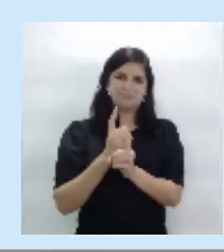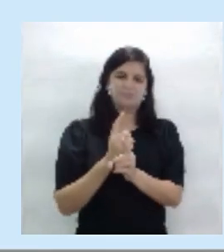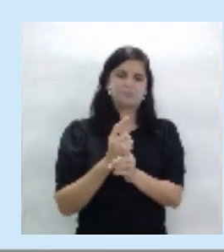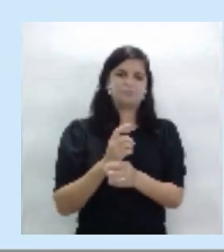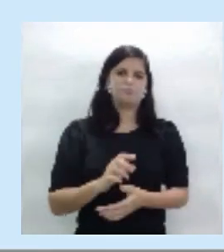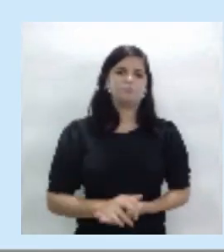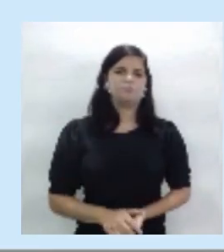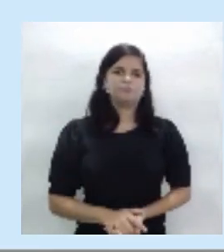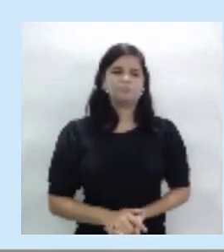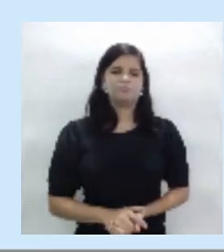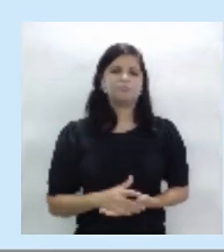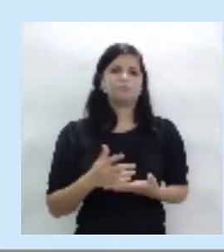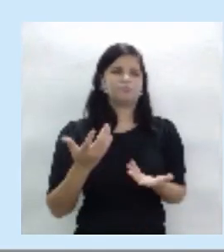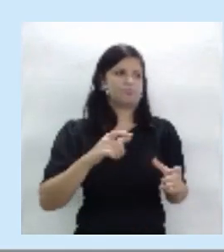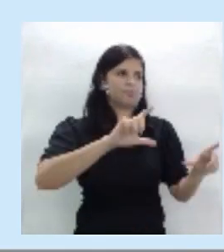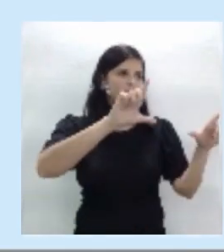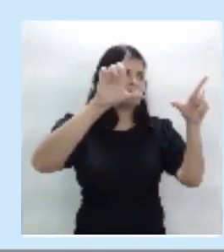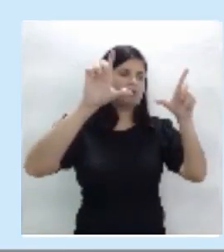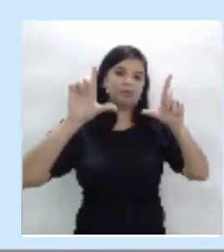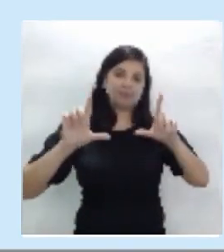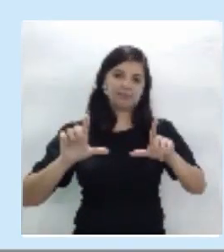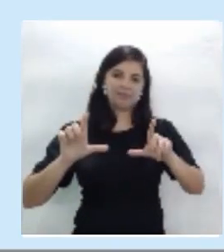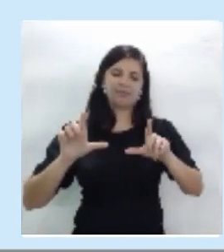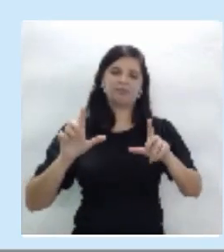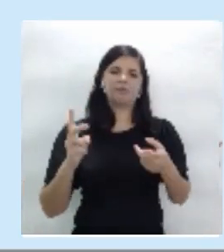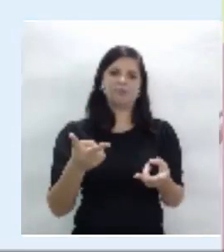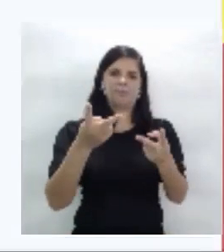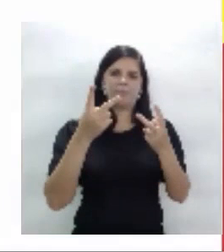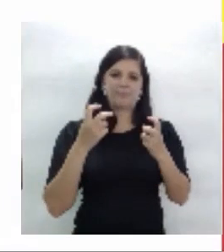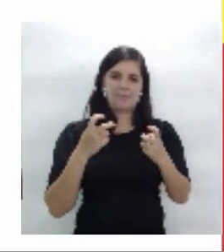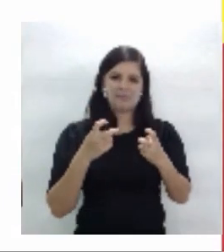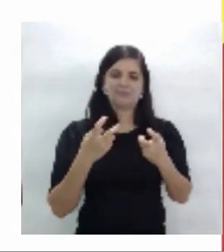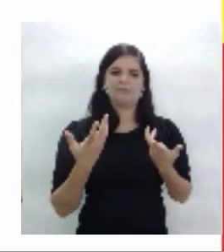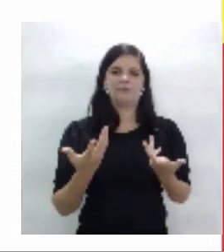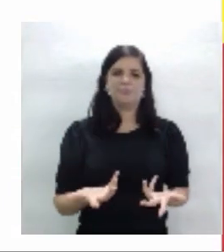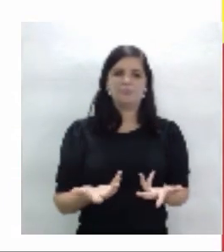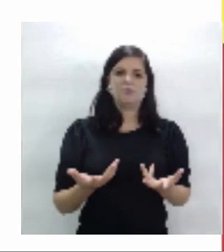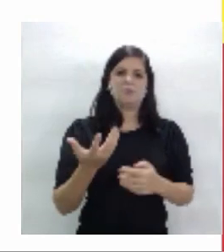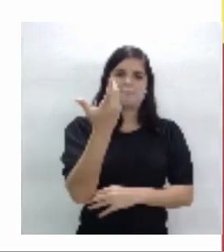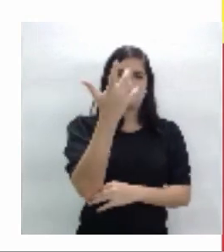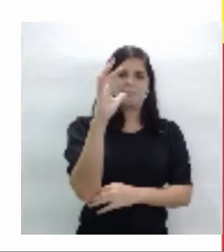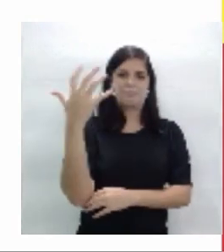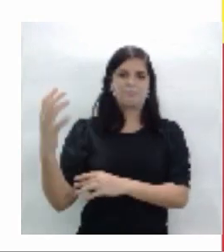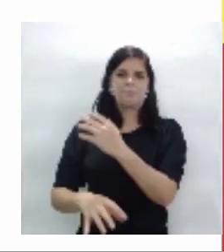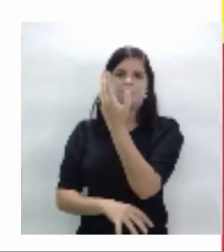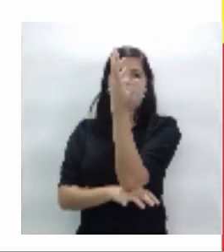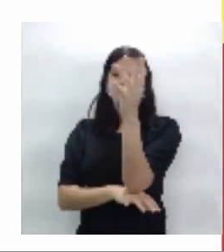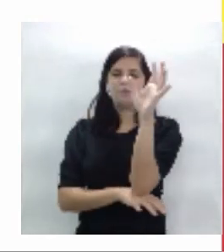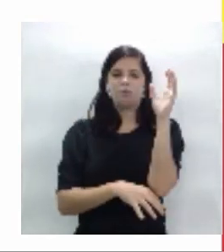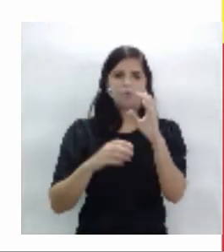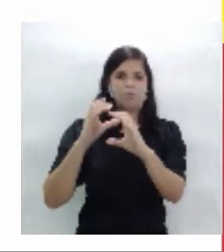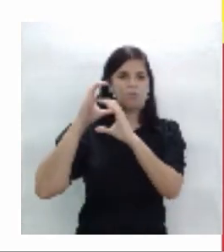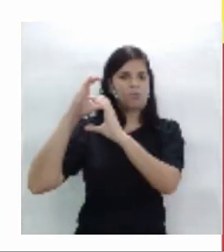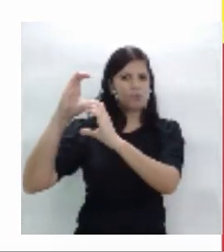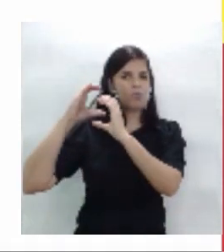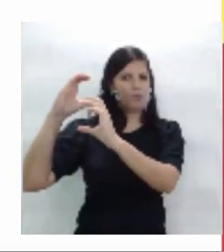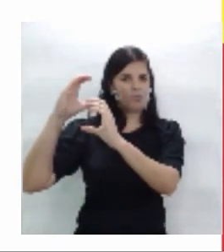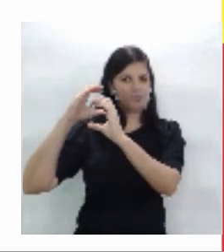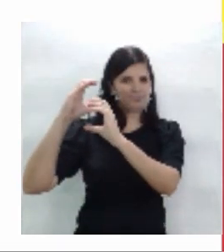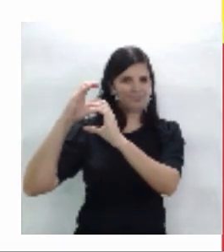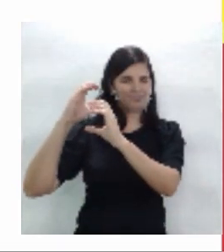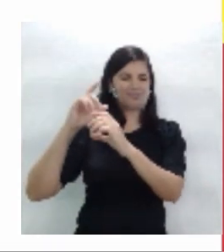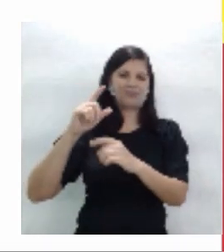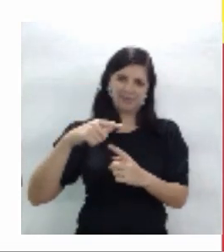Que é também uma floresta tropical, ok? Olha na tela mais uma vez. Existe também, né, as matas dos cocais,